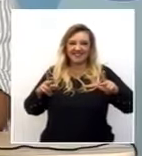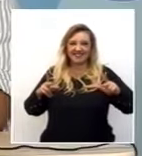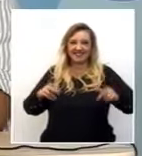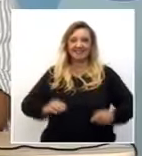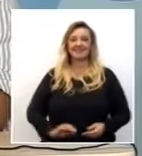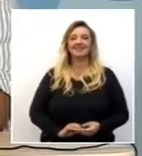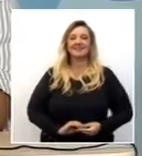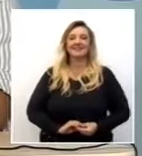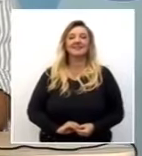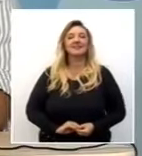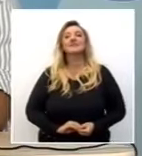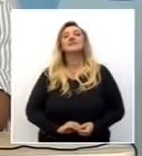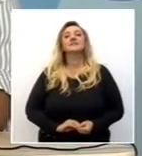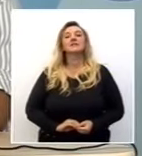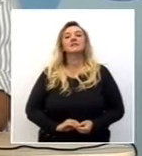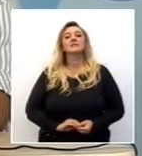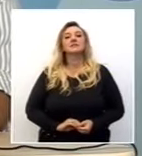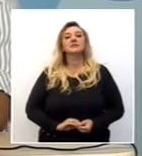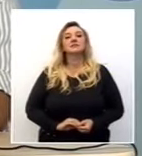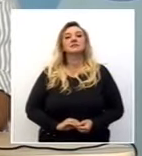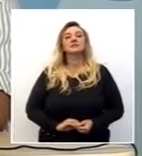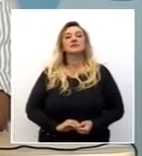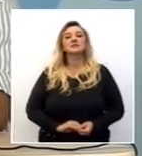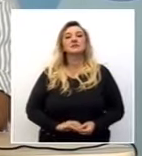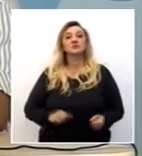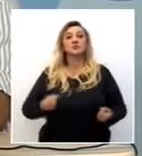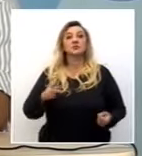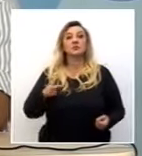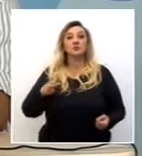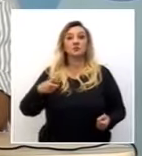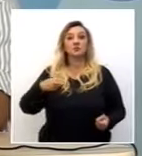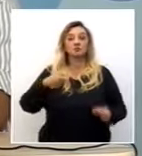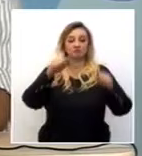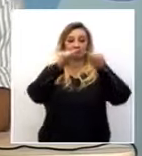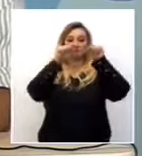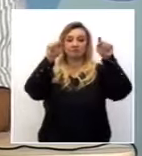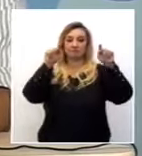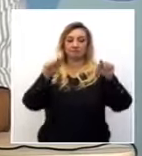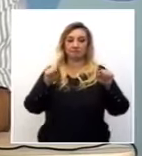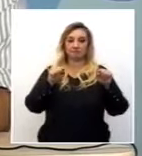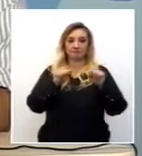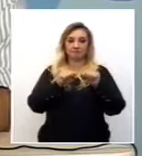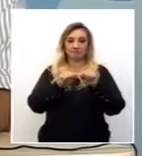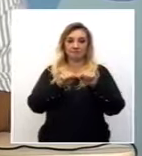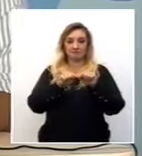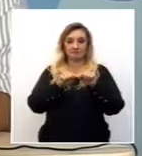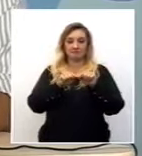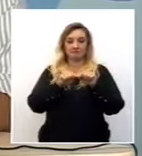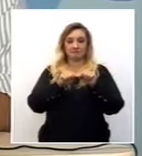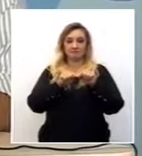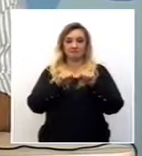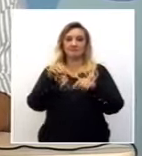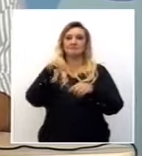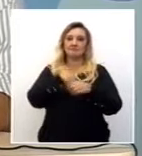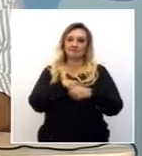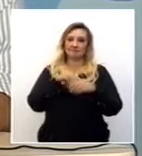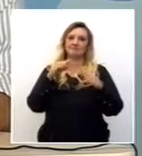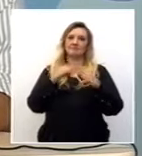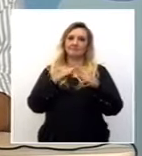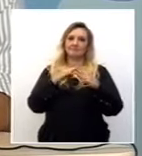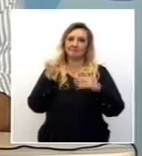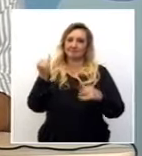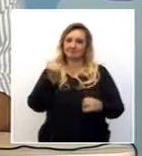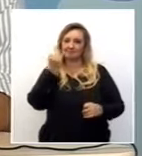milímetros. Poxa, tive que cortar um pedaço de um azulejo. Essas coisas dentro de casa é muito